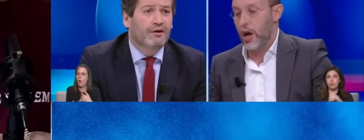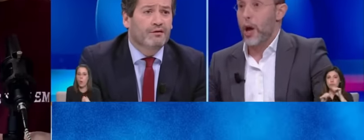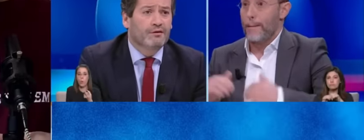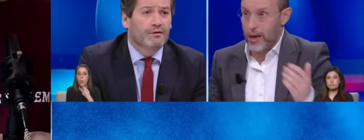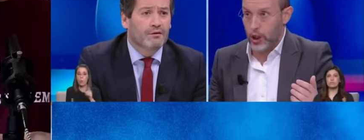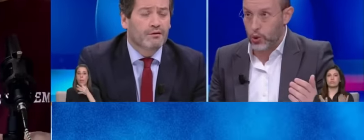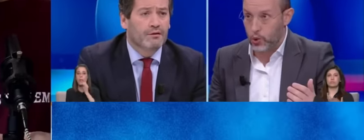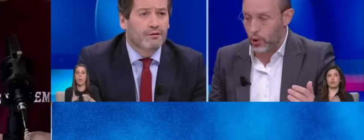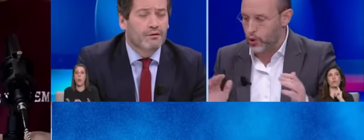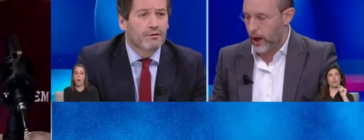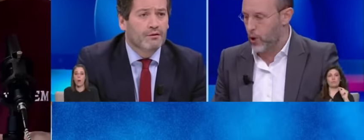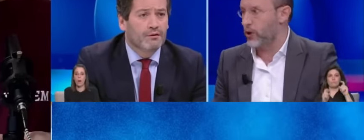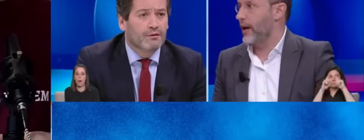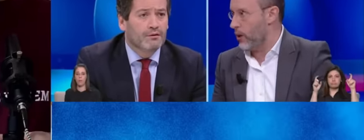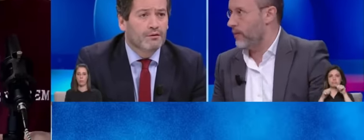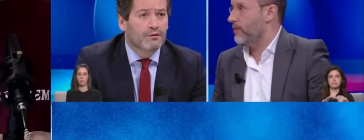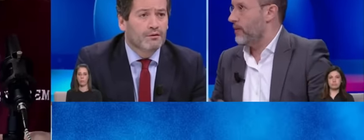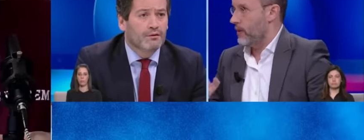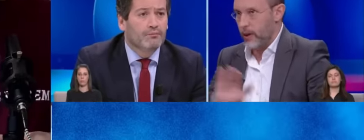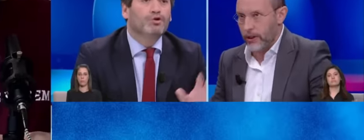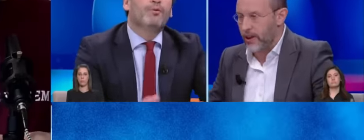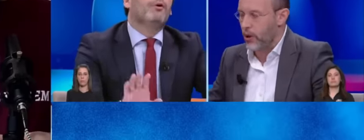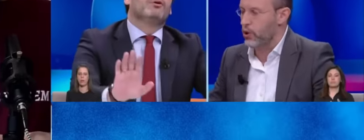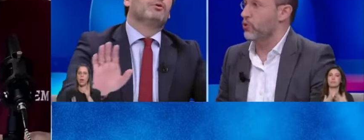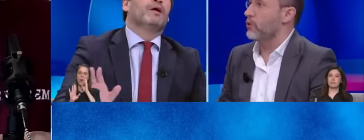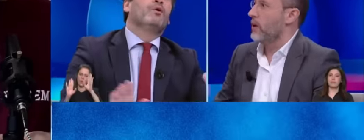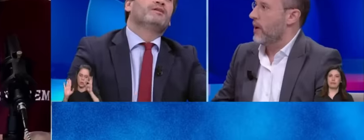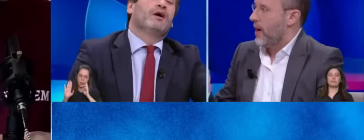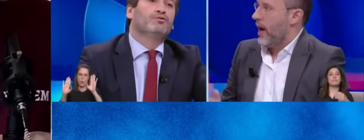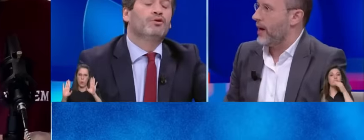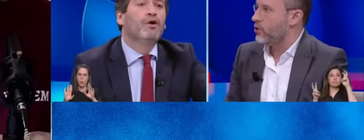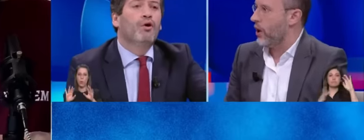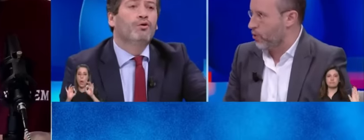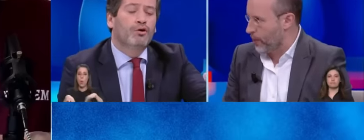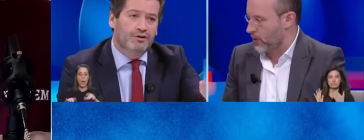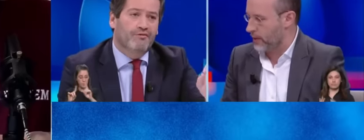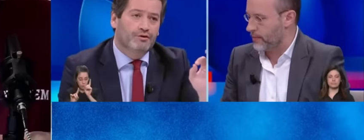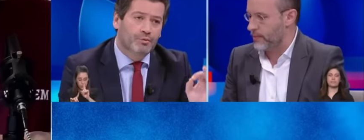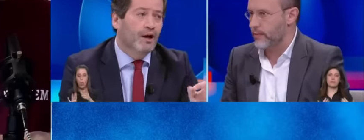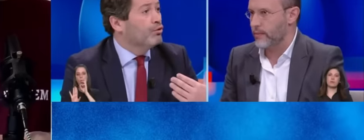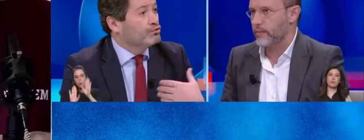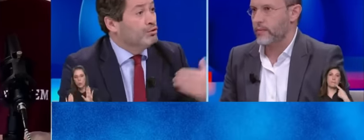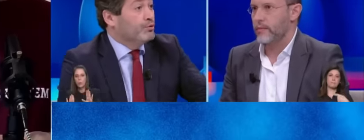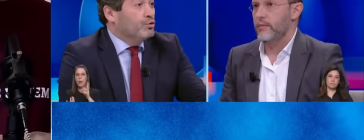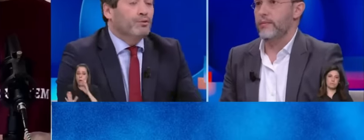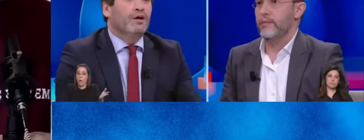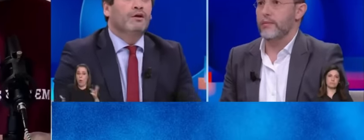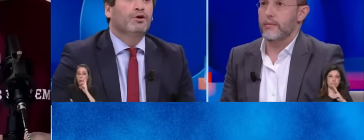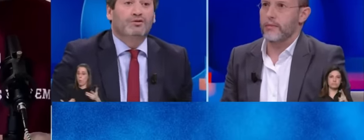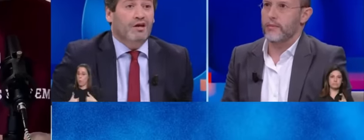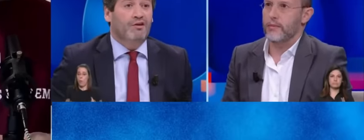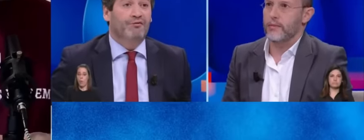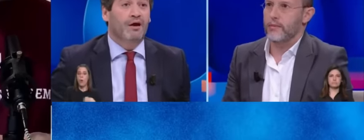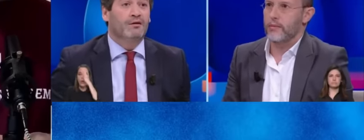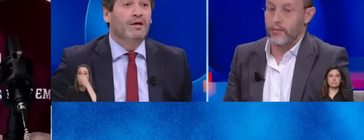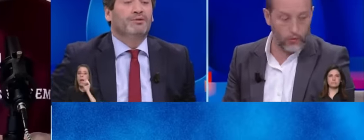min as dos outros é posta em causa masc R desculpe lá não encerrar o assunto Rui tavar desculpa lá desculpe eu desculpe perguntar-lhe